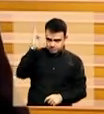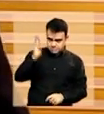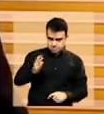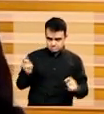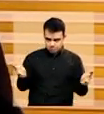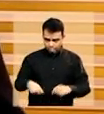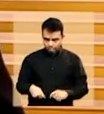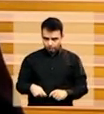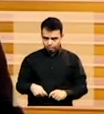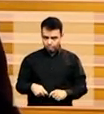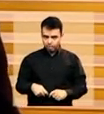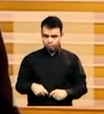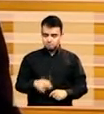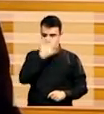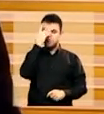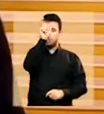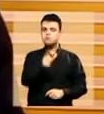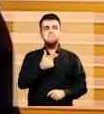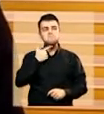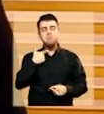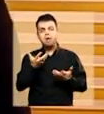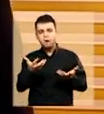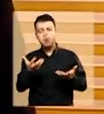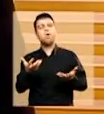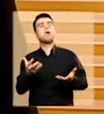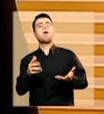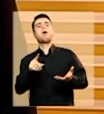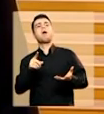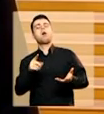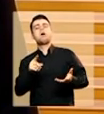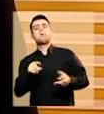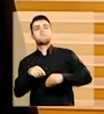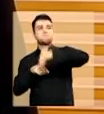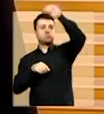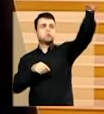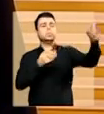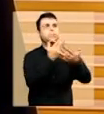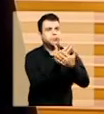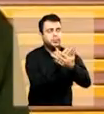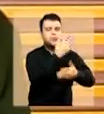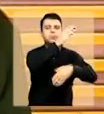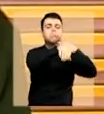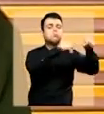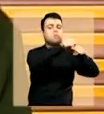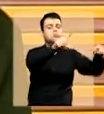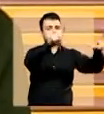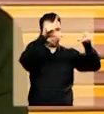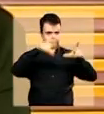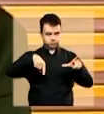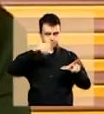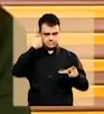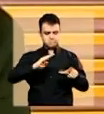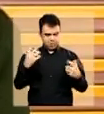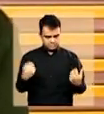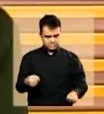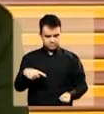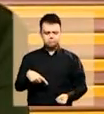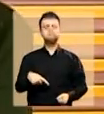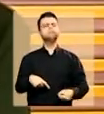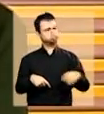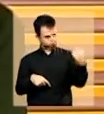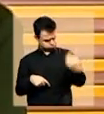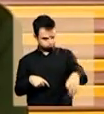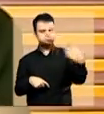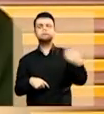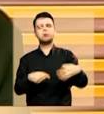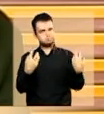o aluno ele vem com um certificado que vale aqui para o nosso país. Isso mesmo. Ele tem o certificado, ele traz,